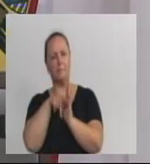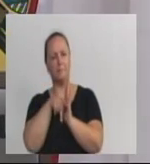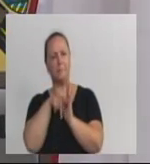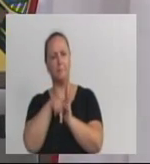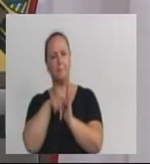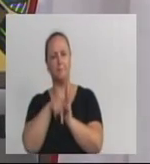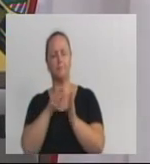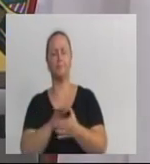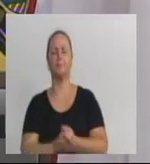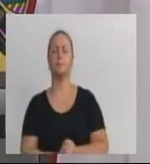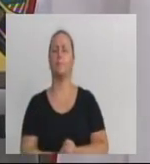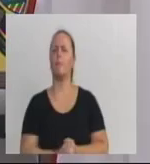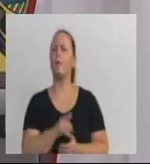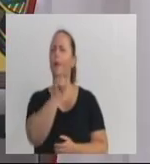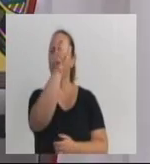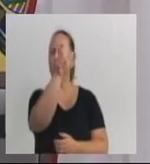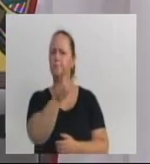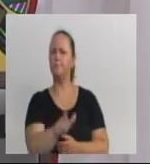que foi